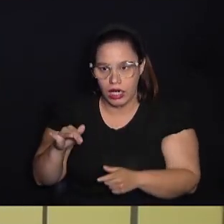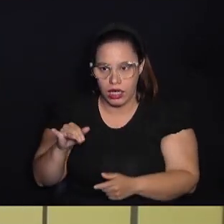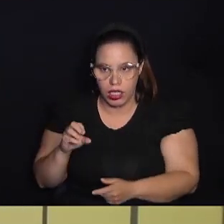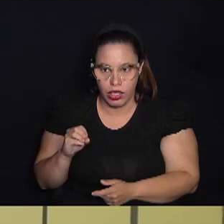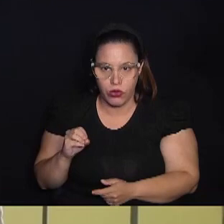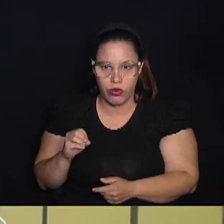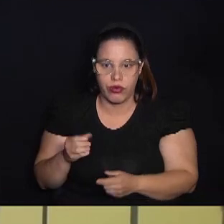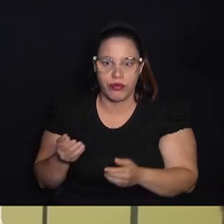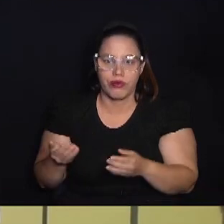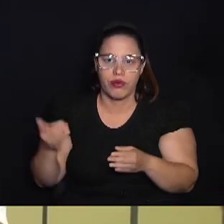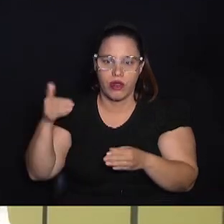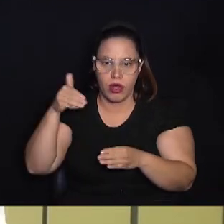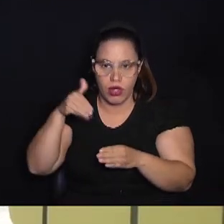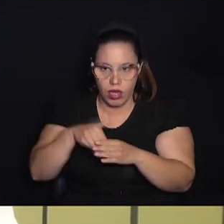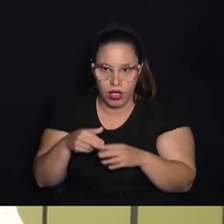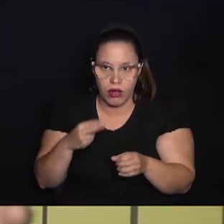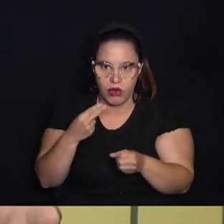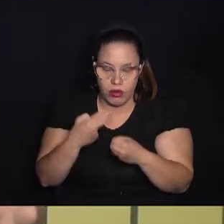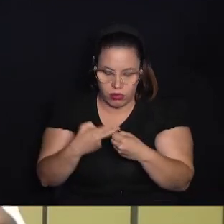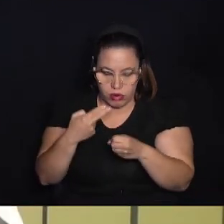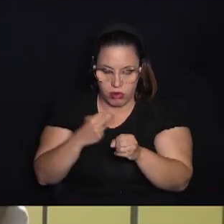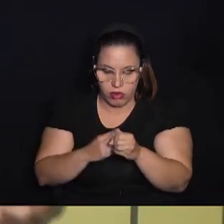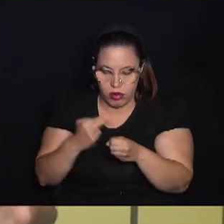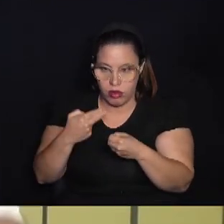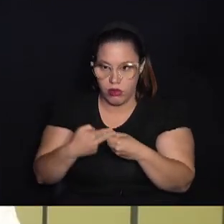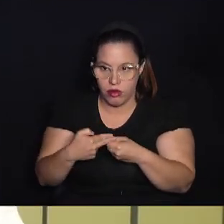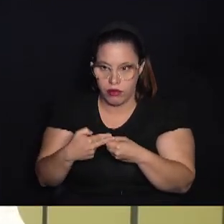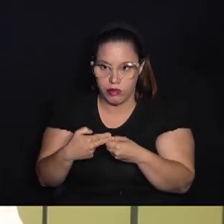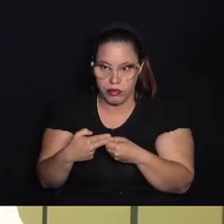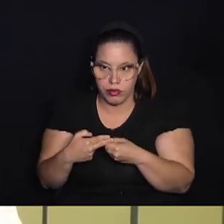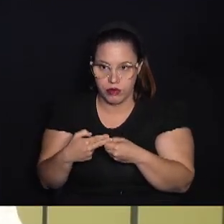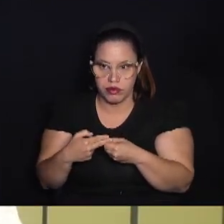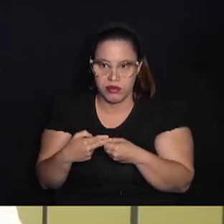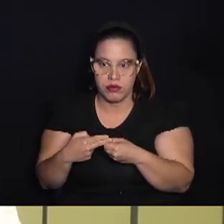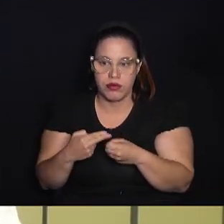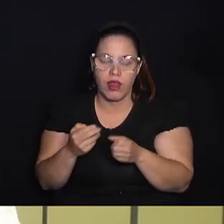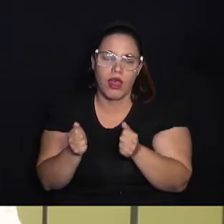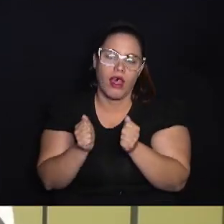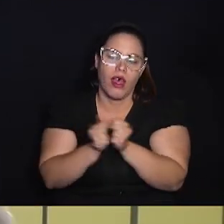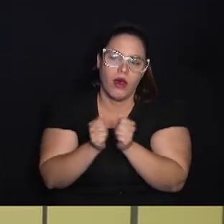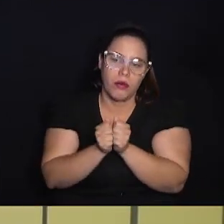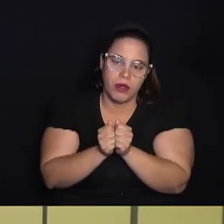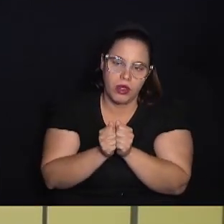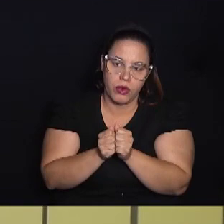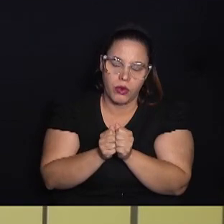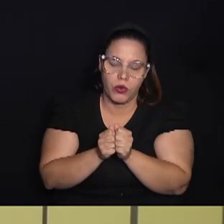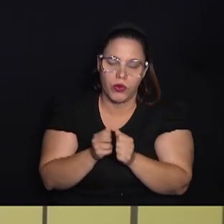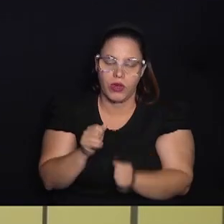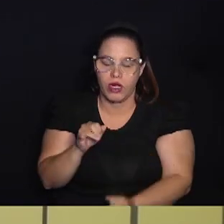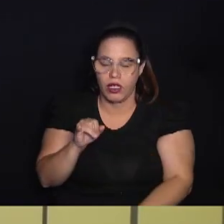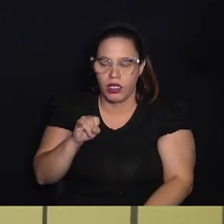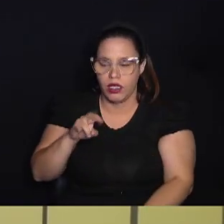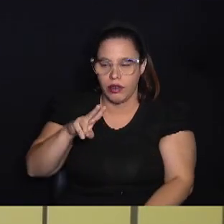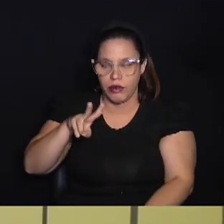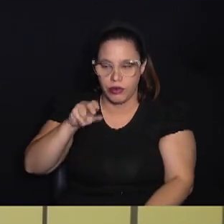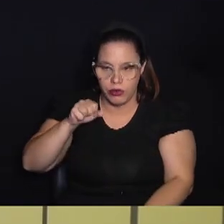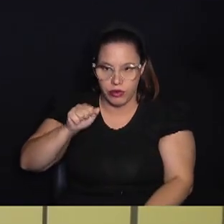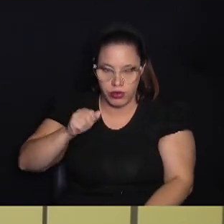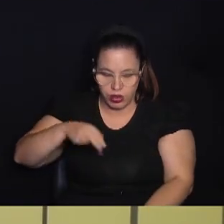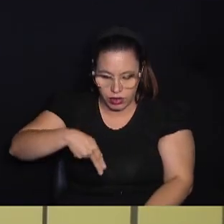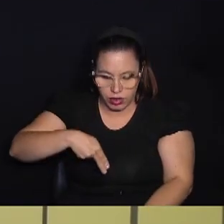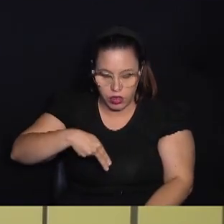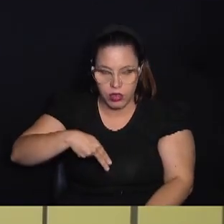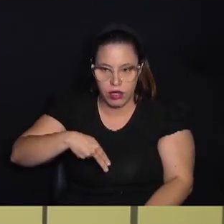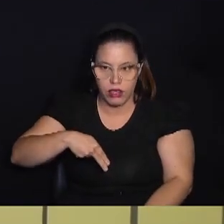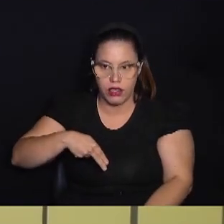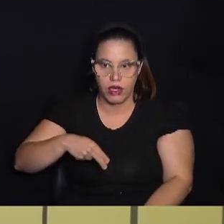Unicamp e ter como parceiro uma amizade de mais de 15 anos com o Ivan que é Historiador a gente conversa de corredores